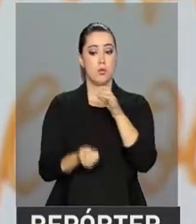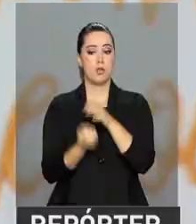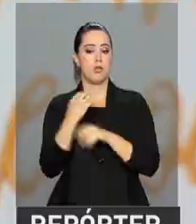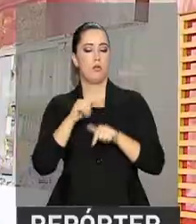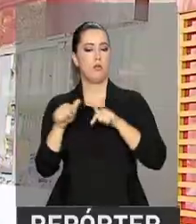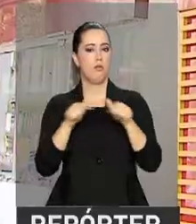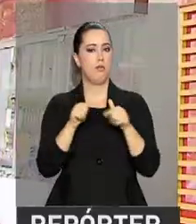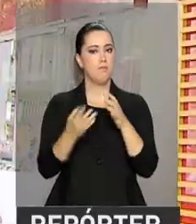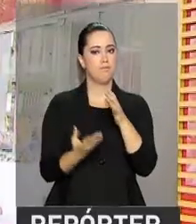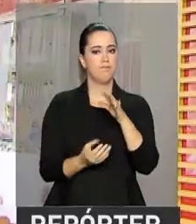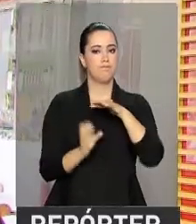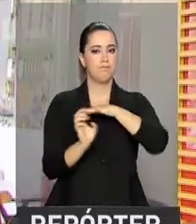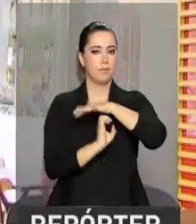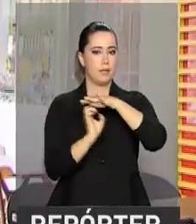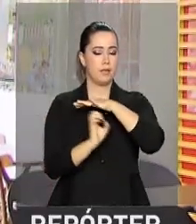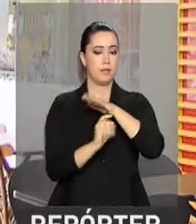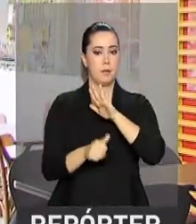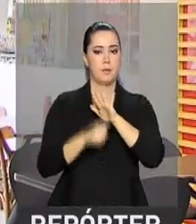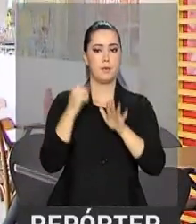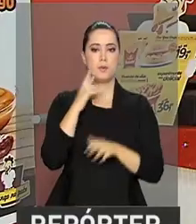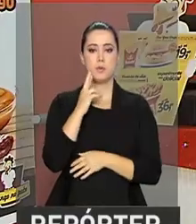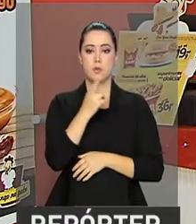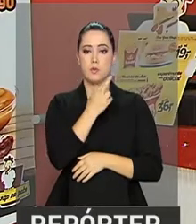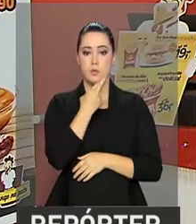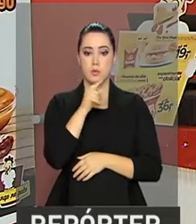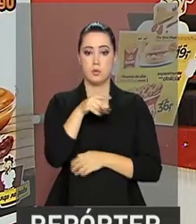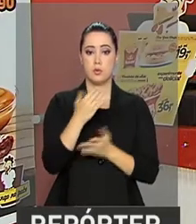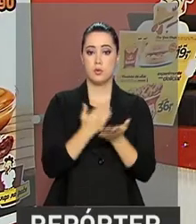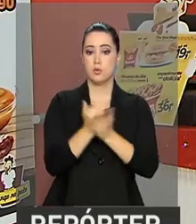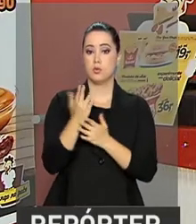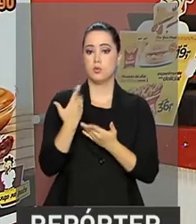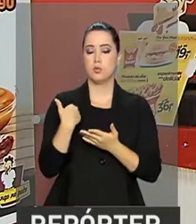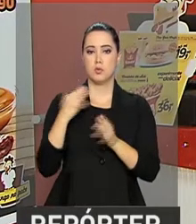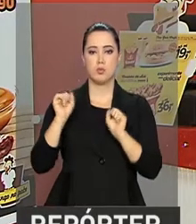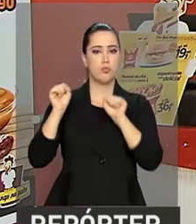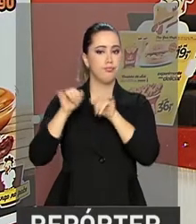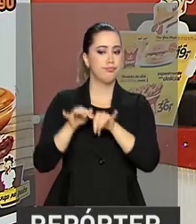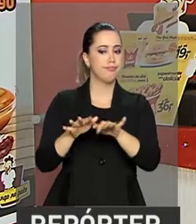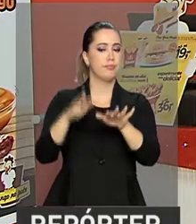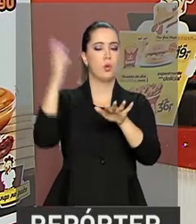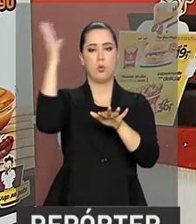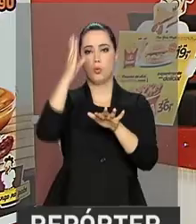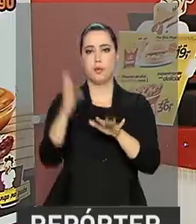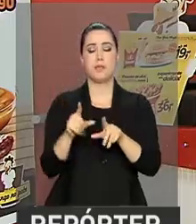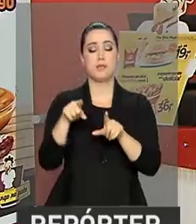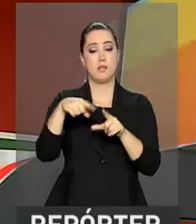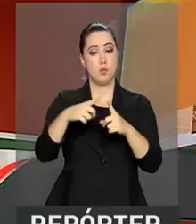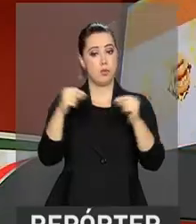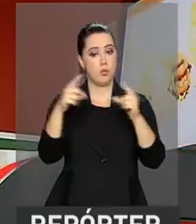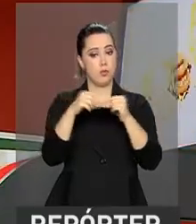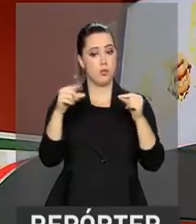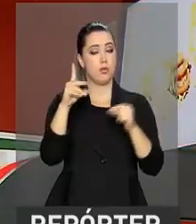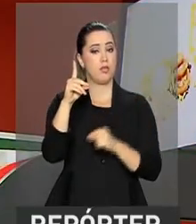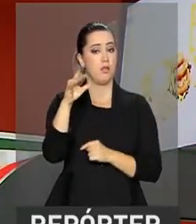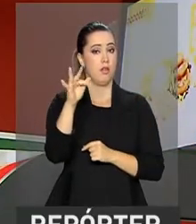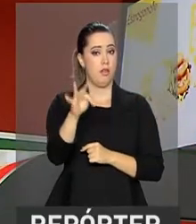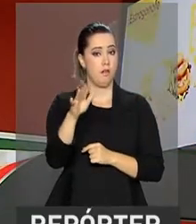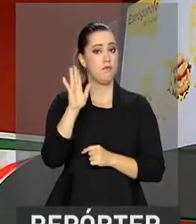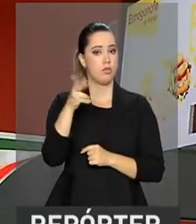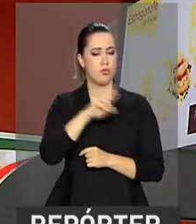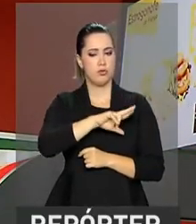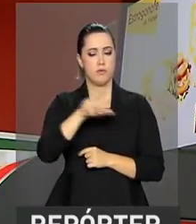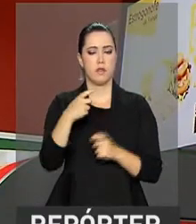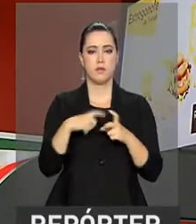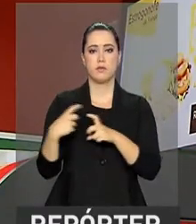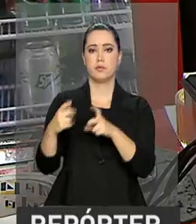sucesso abriu o primeiro restaurante do que viria a se tornar uma rede popular no distrito federal o negócio deu tão certo